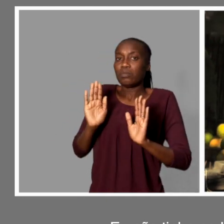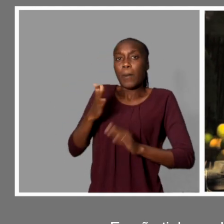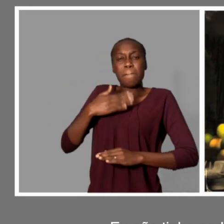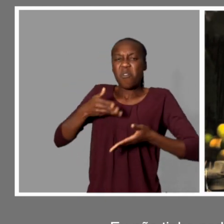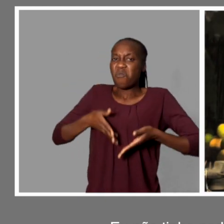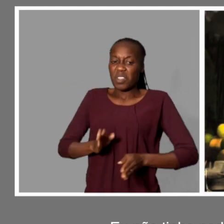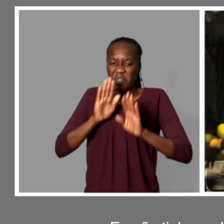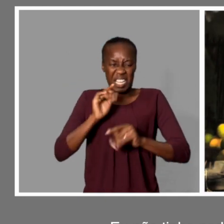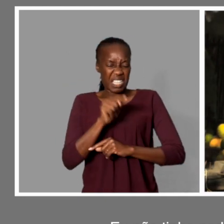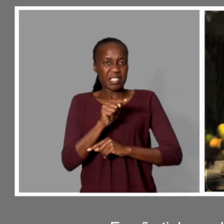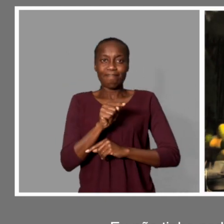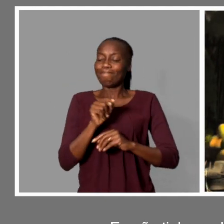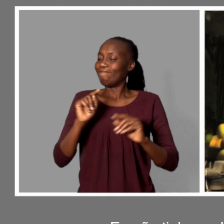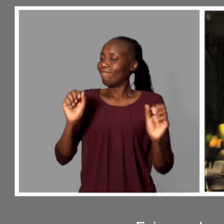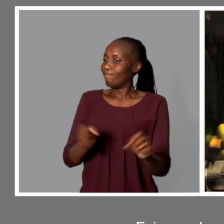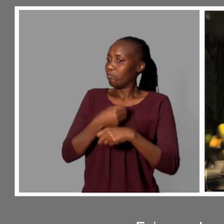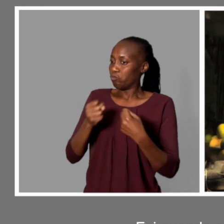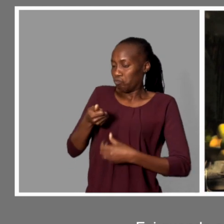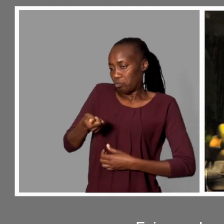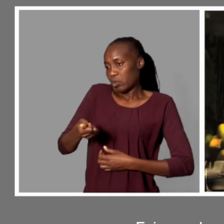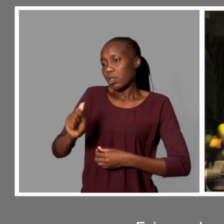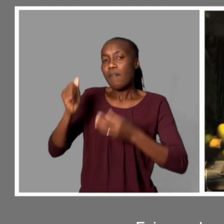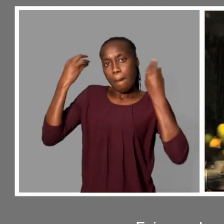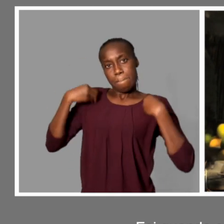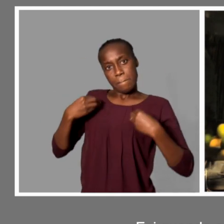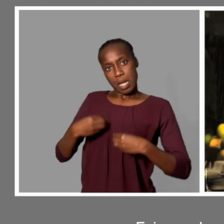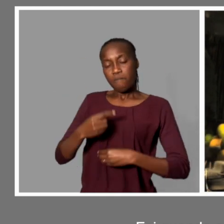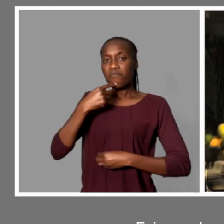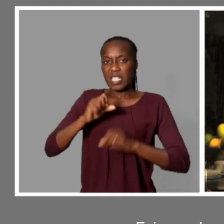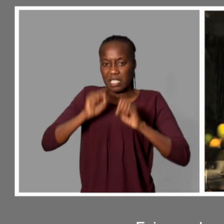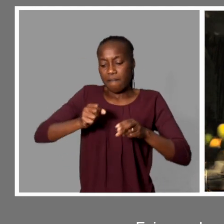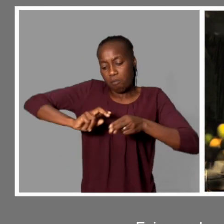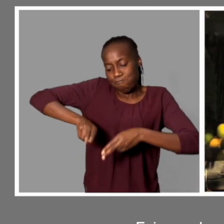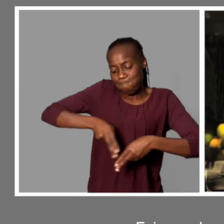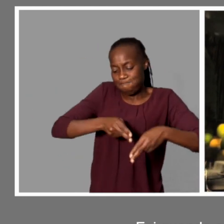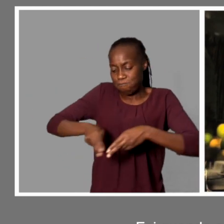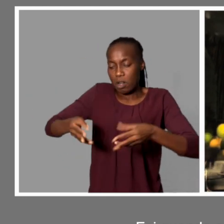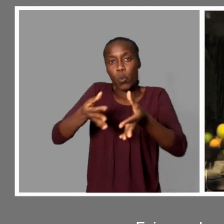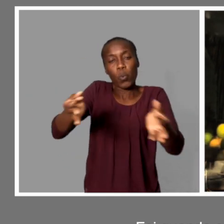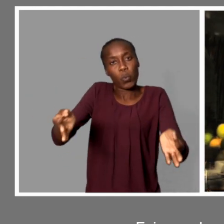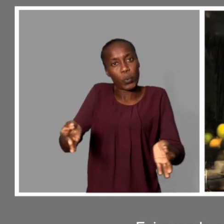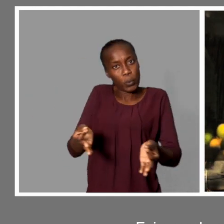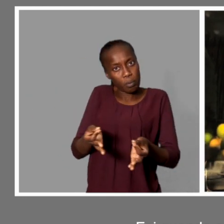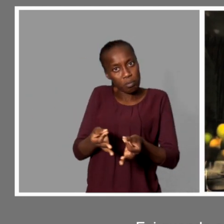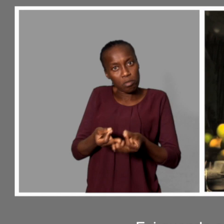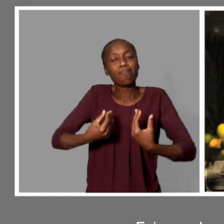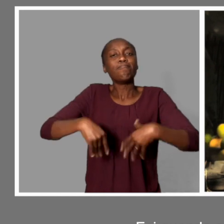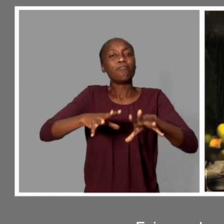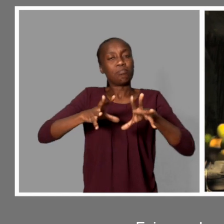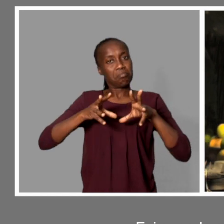arriscado, eu prefiro ficar assim com o meu filho, não. Então, é quando o doutor mandou me assinar um documento, aí depois